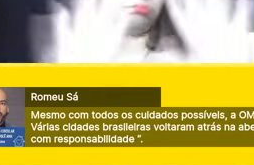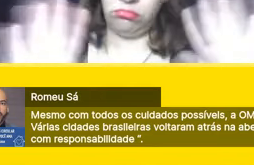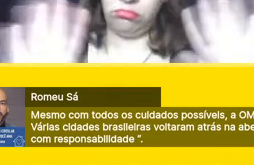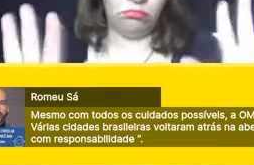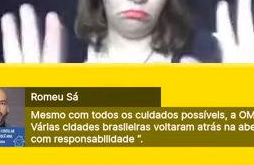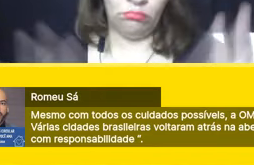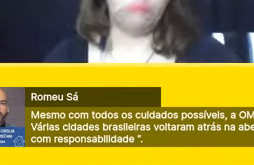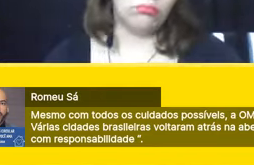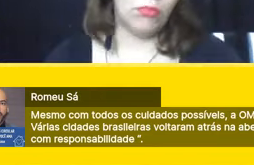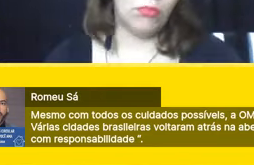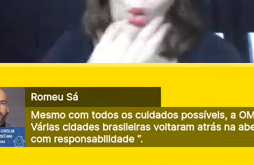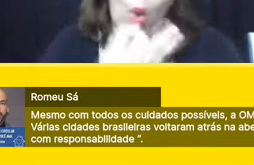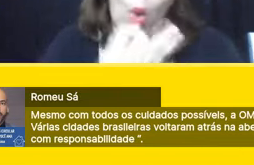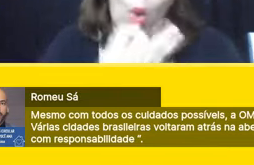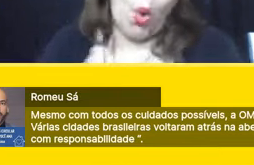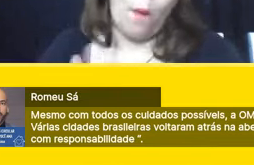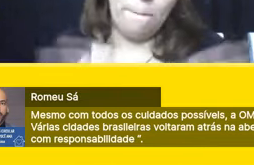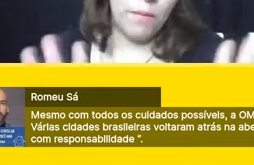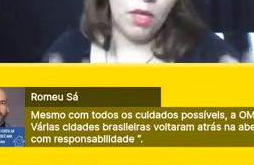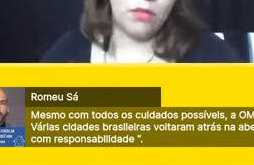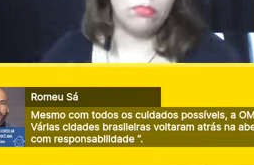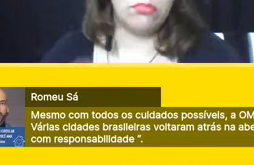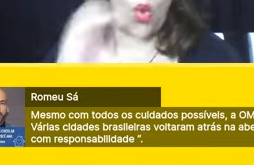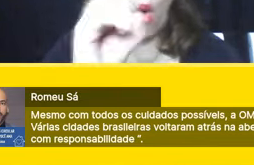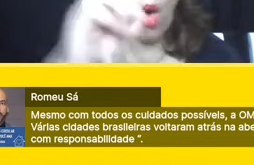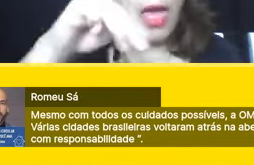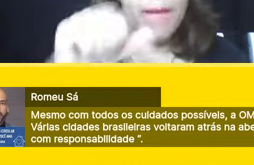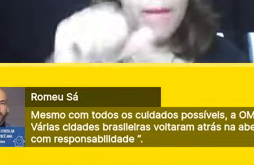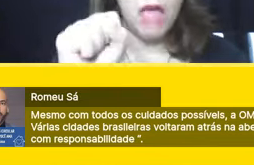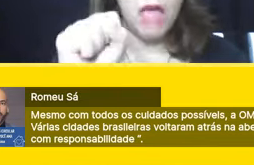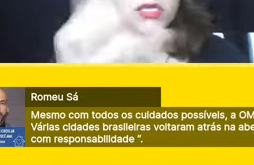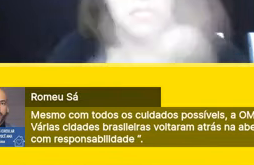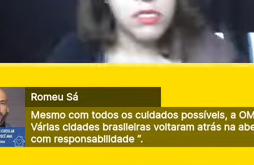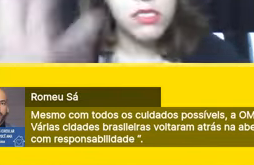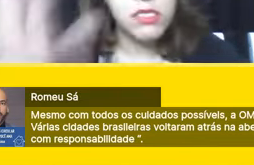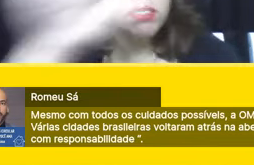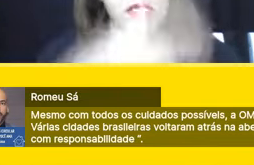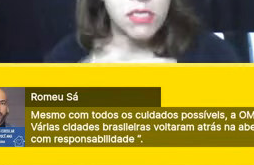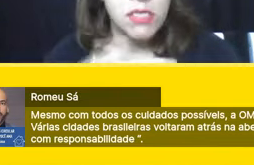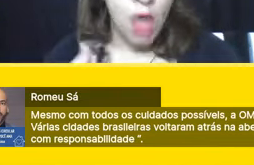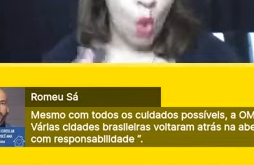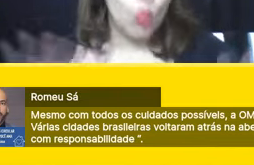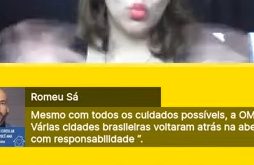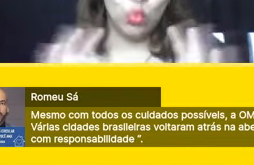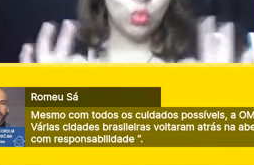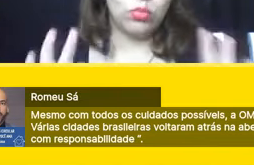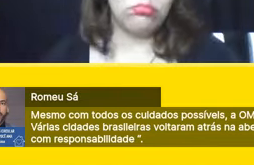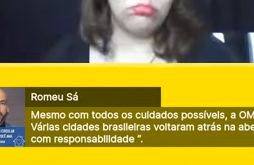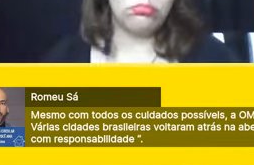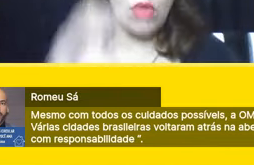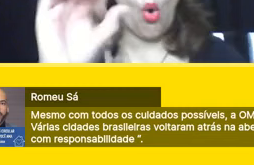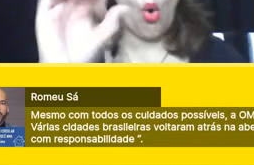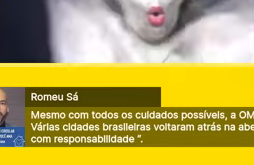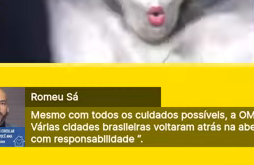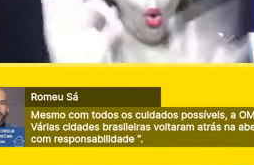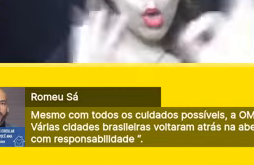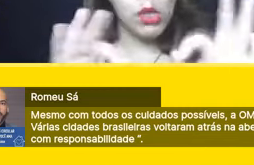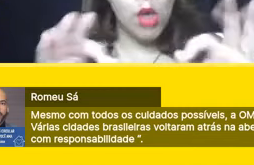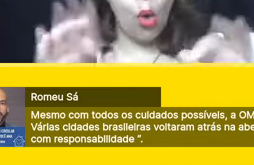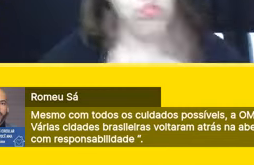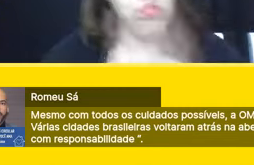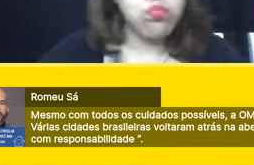talvez a opinião da Organização Mundial de Saúde, que, claro, lembrando mais uma vez, tá? A Organização Mundial de Saúde, ela